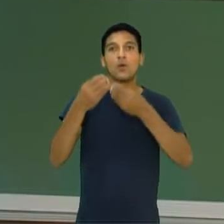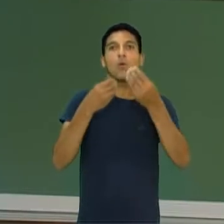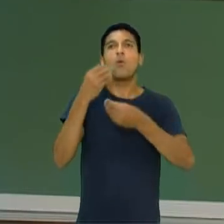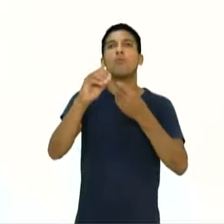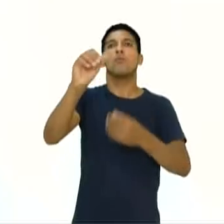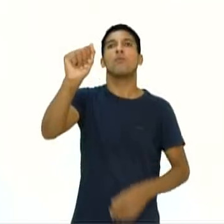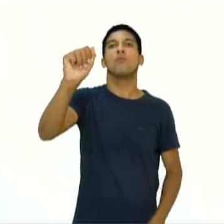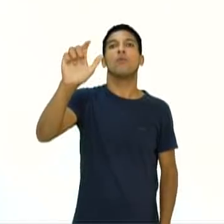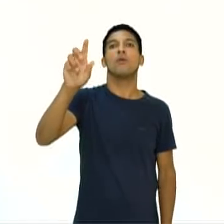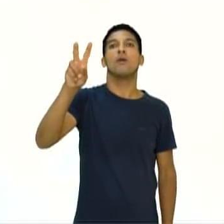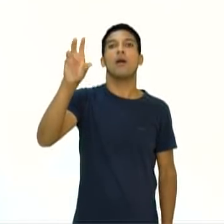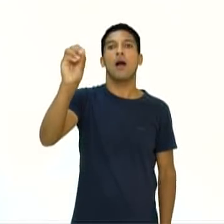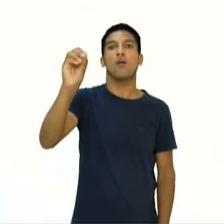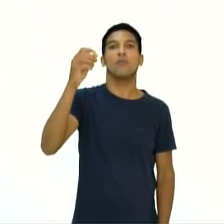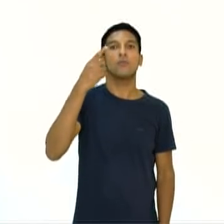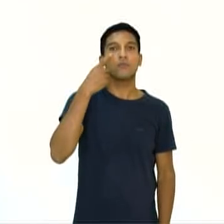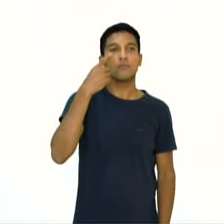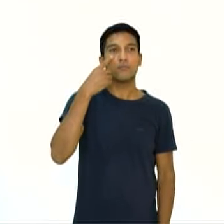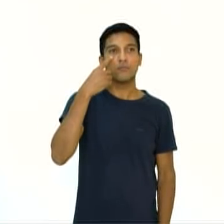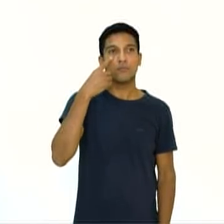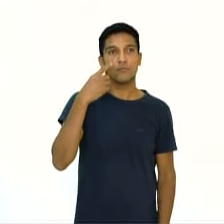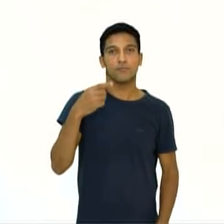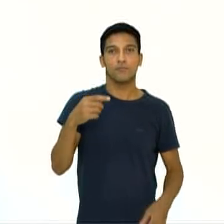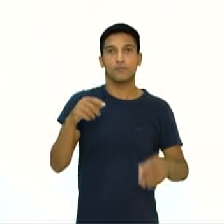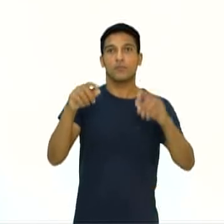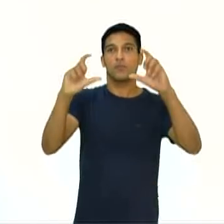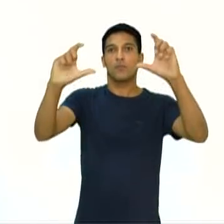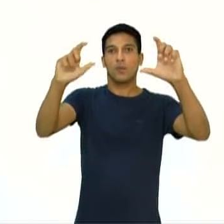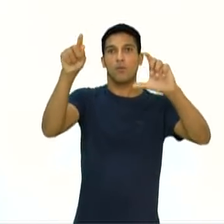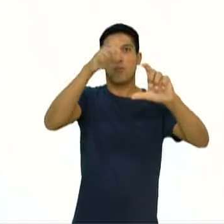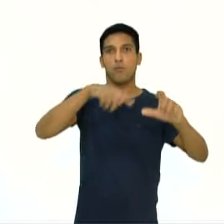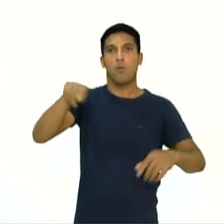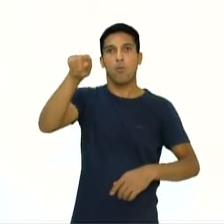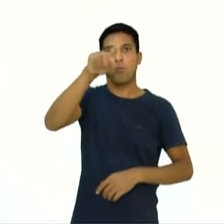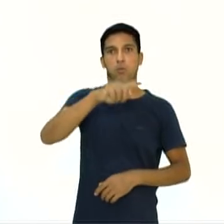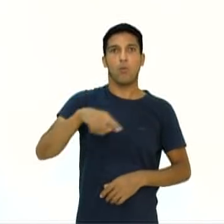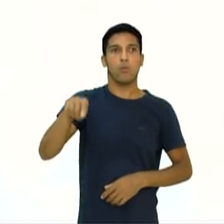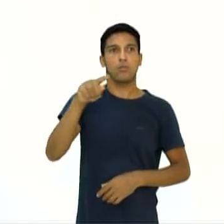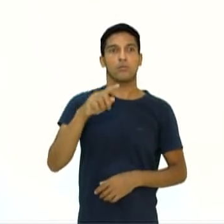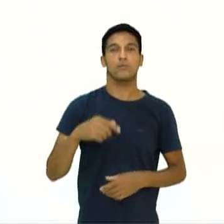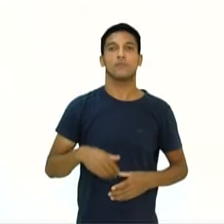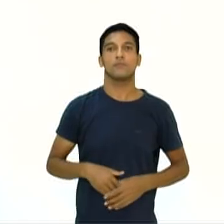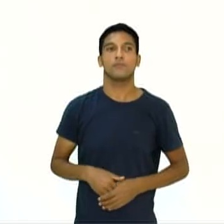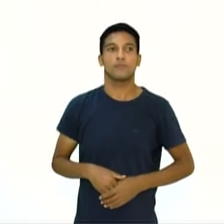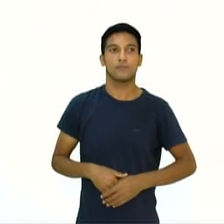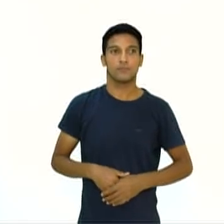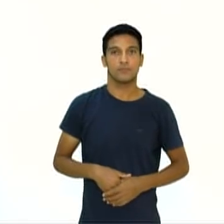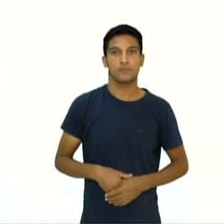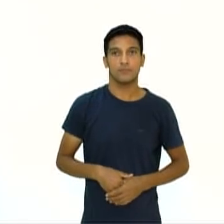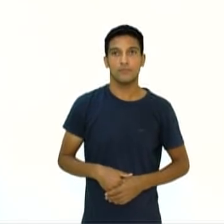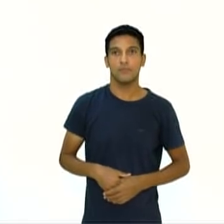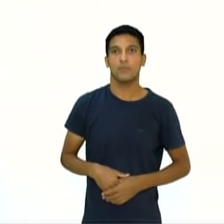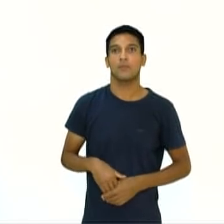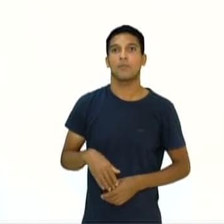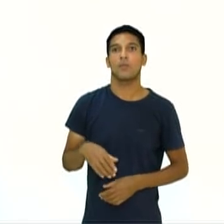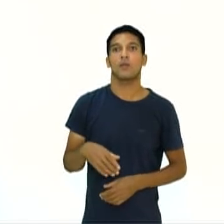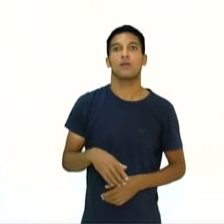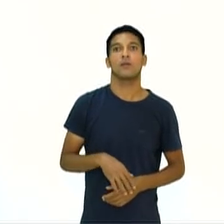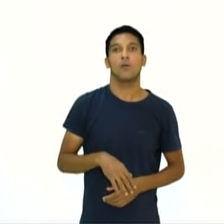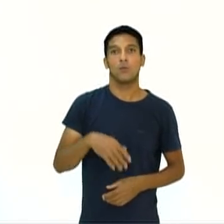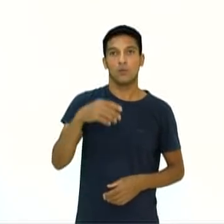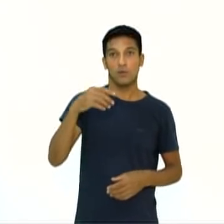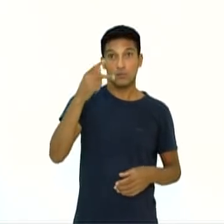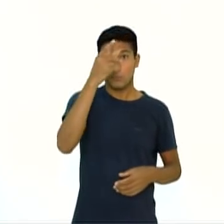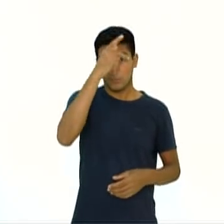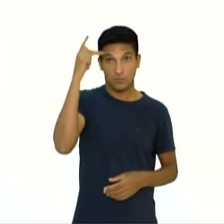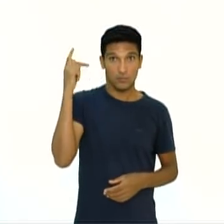lá. Primeiro, os atletas lançam séries de 36 tiros a cada distância. Então, para